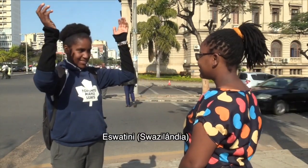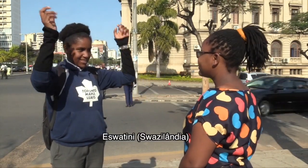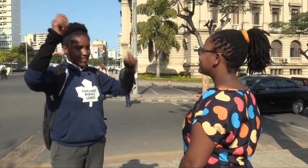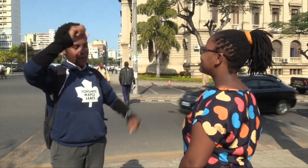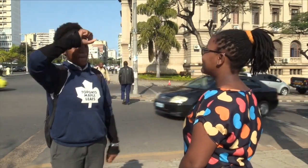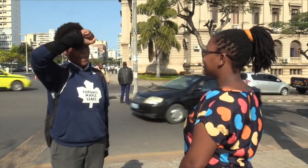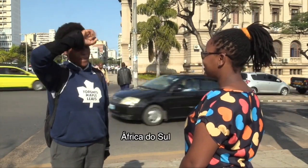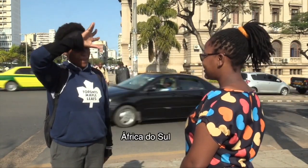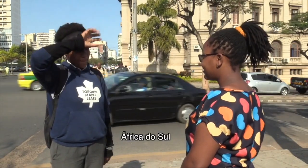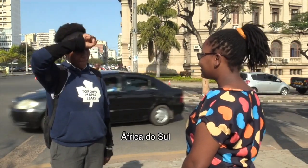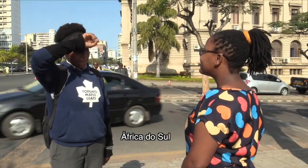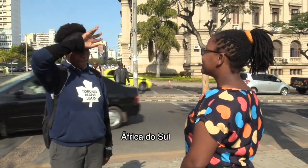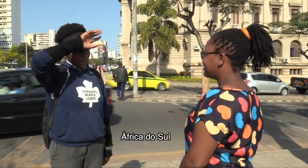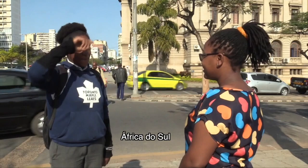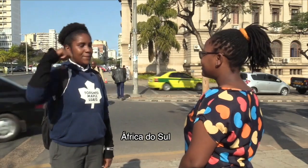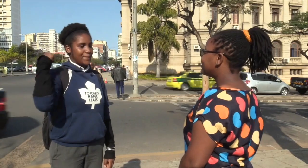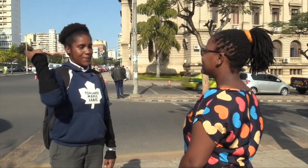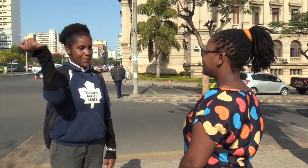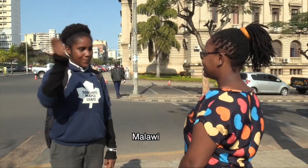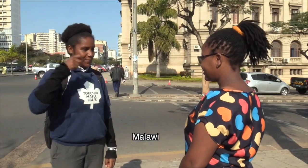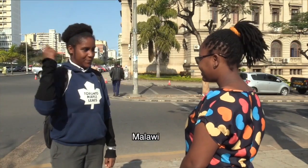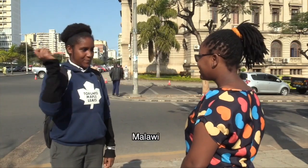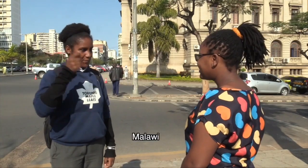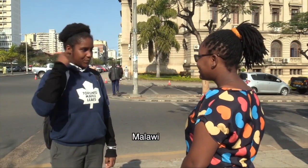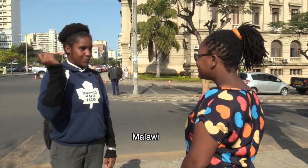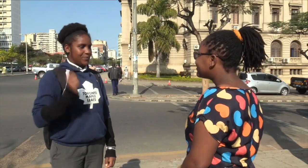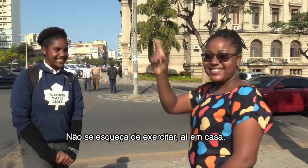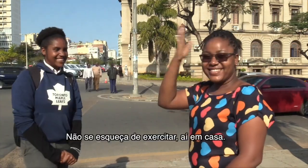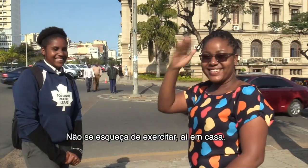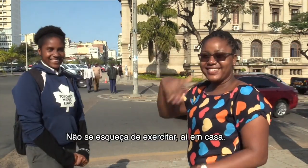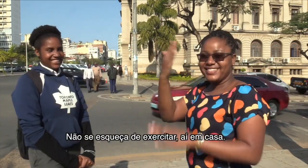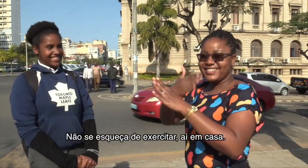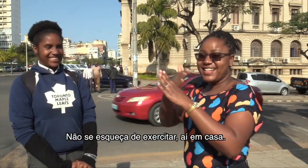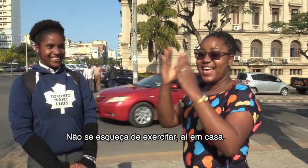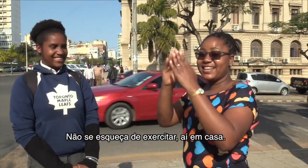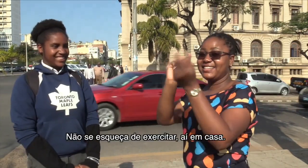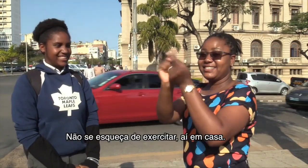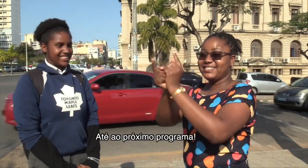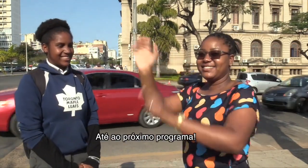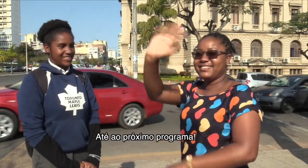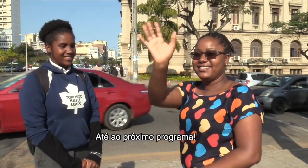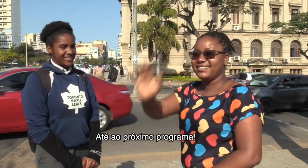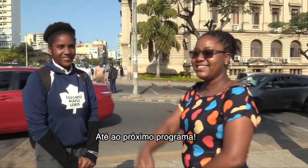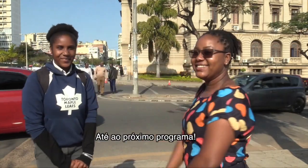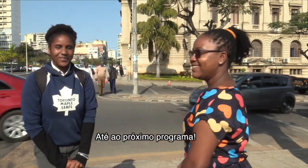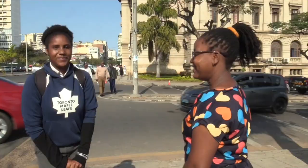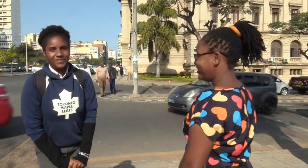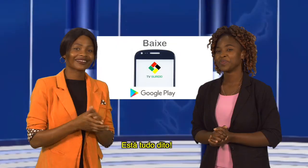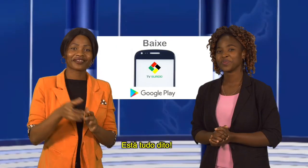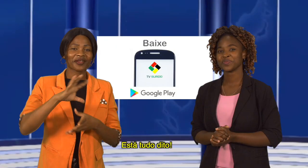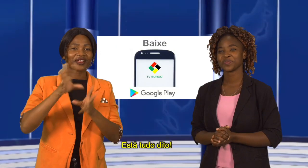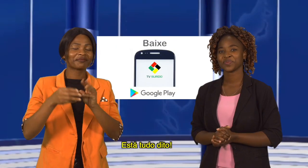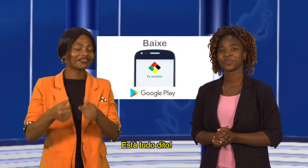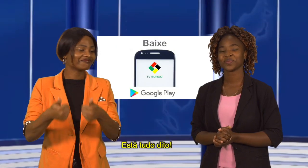Eswatini, África do Sul, Malawi. Não se esqueça de exercitar aí em casa. Até ao próximo